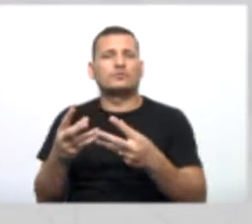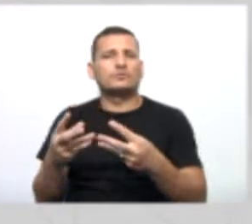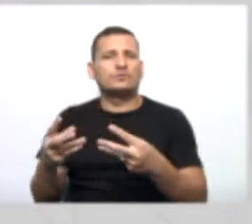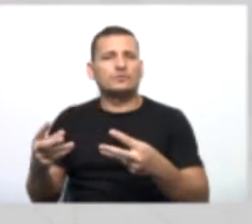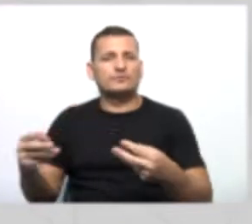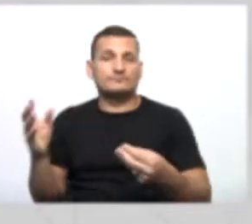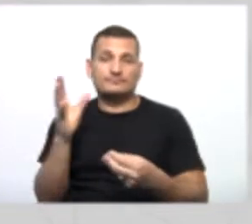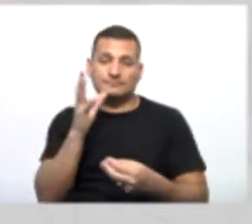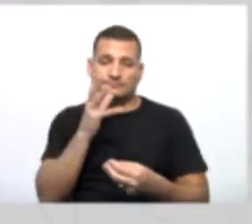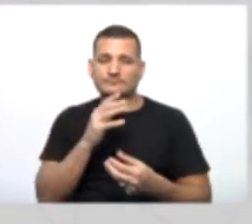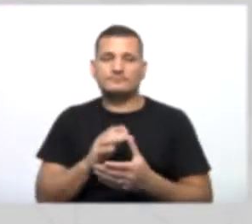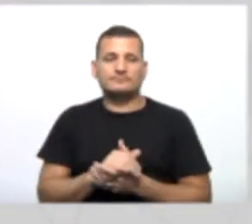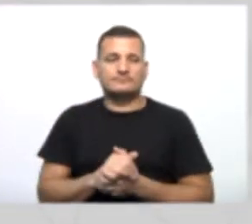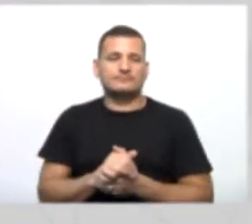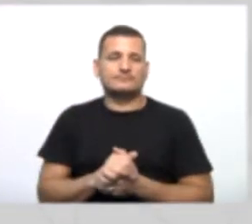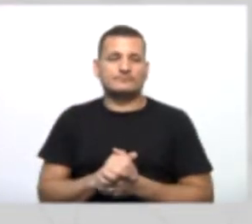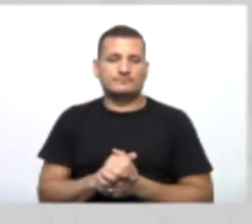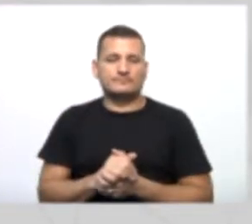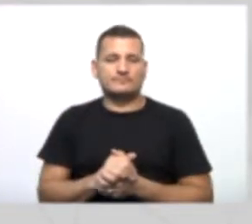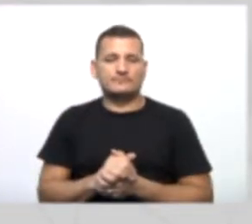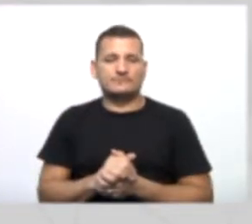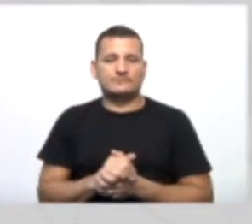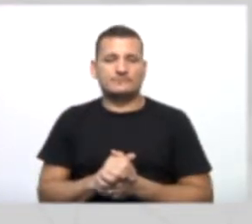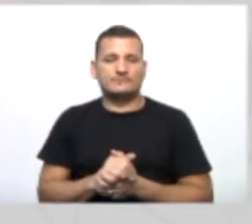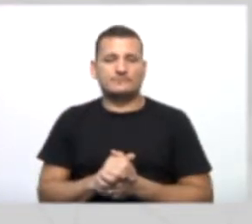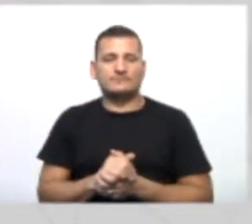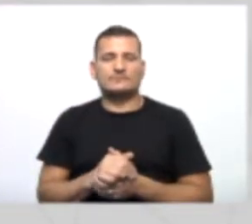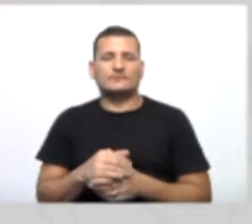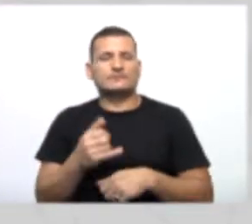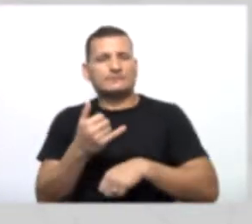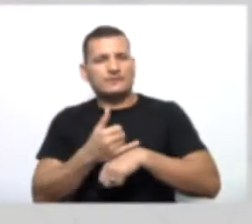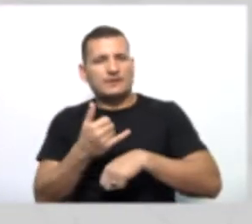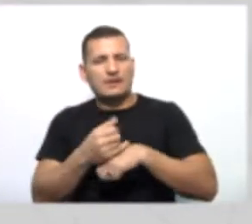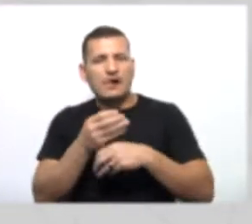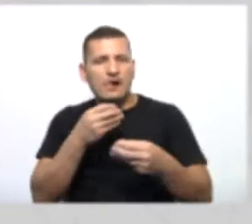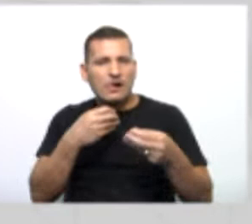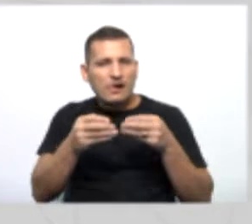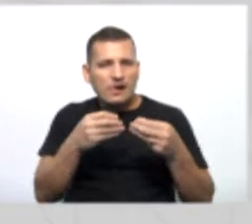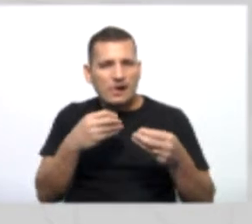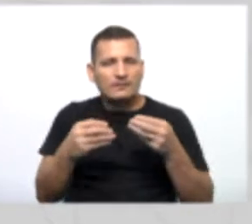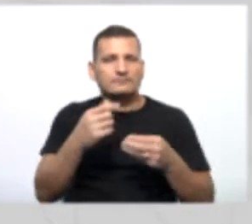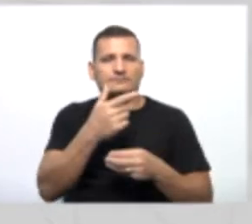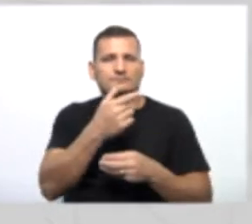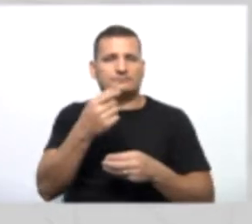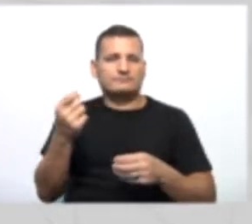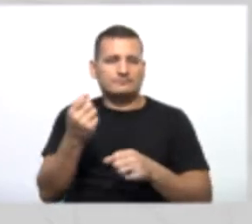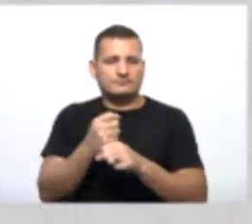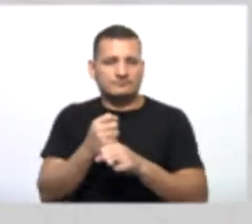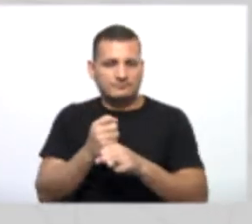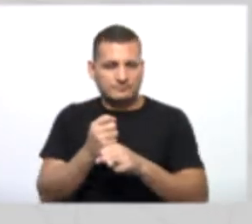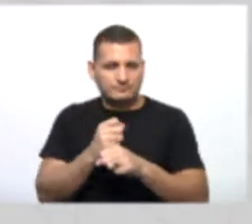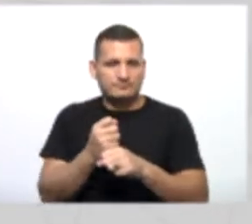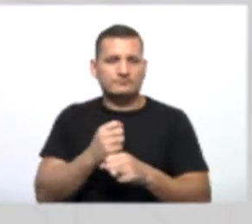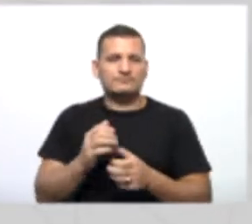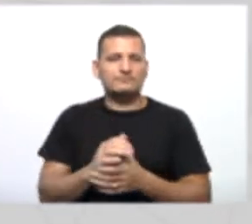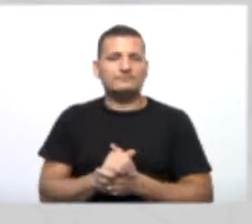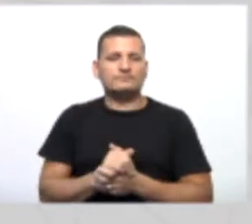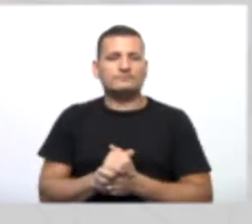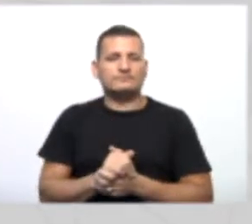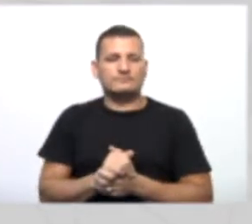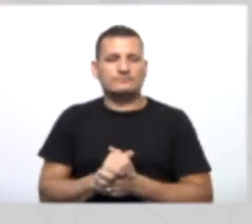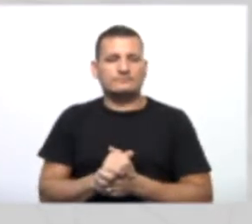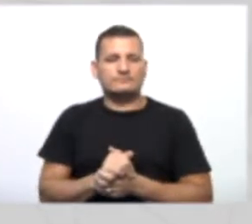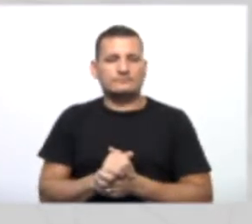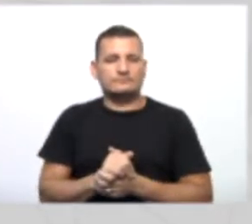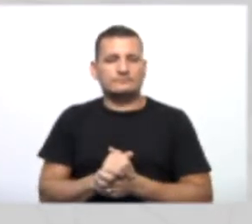natureza. Latas de alumínio, 200 anos. Plásticos em geral, não é? Existe plástico brinquedo, plástico